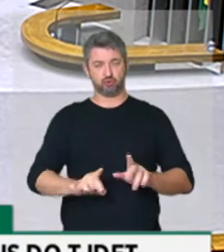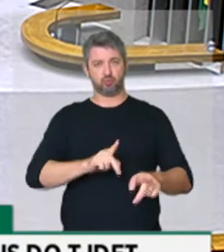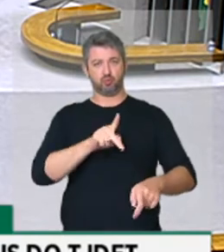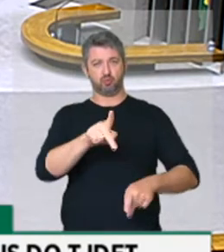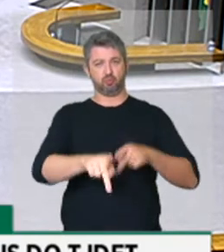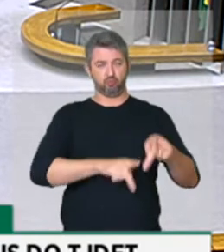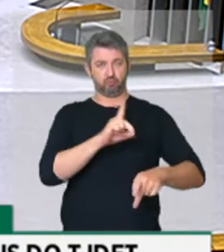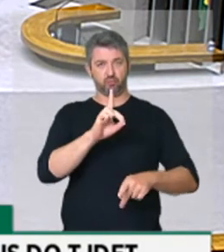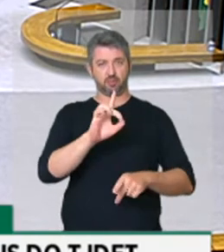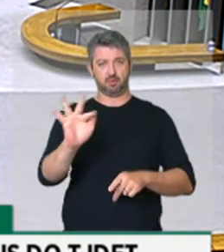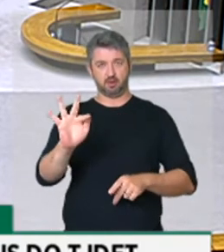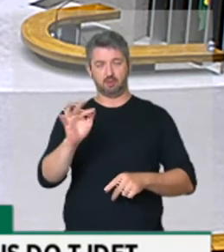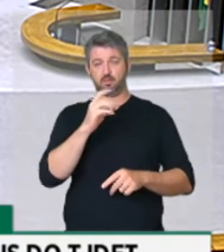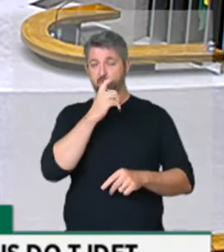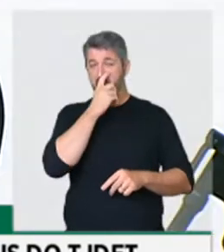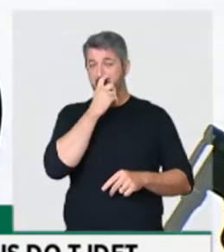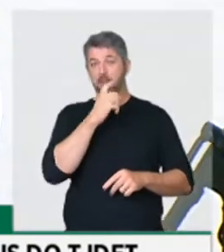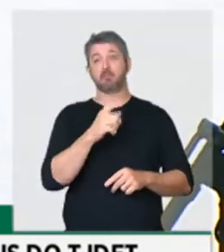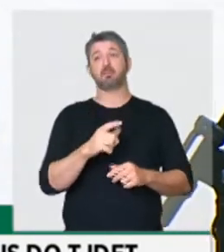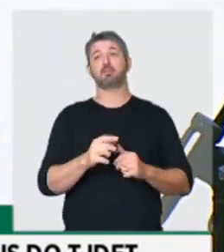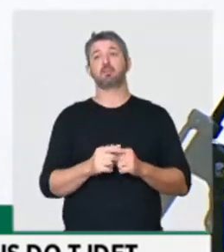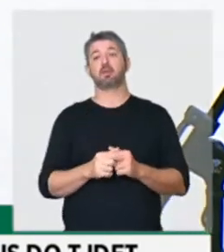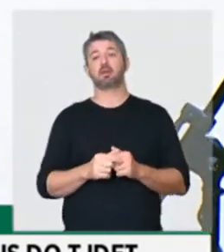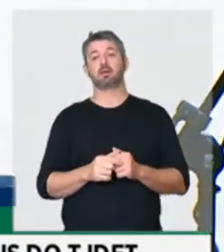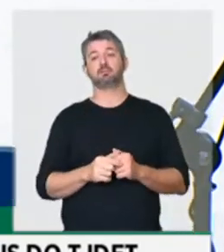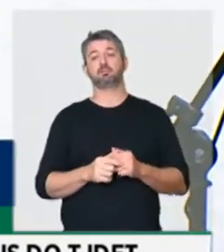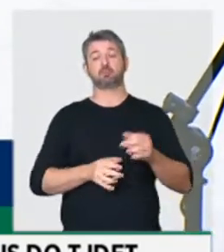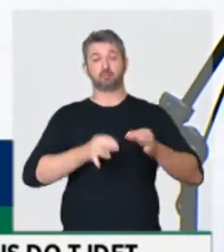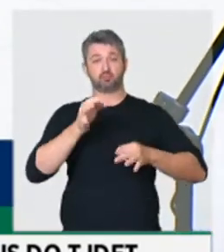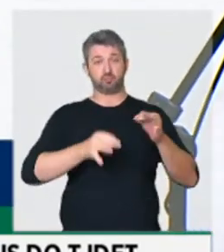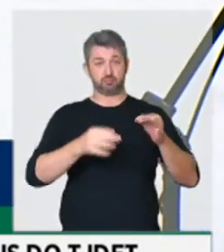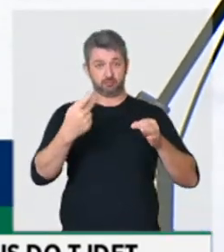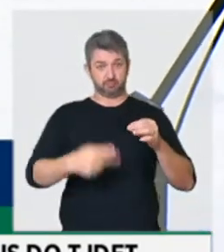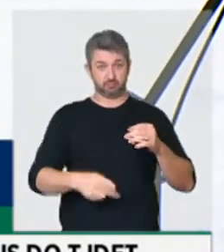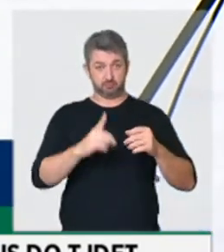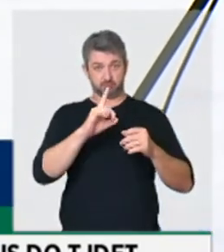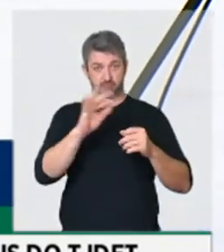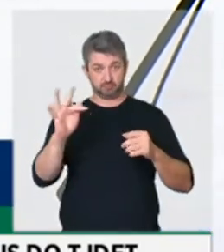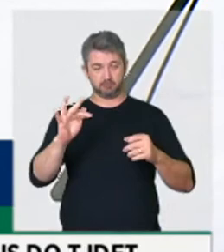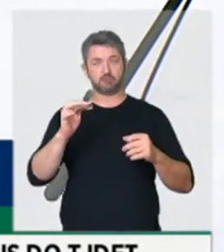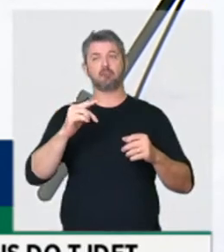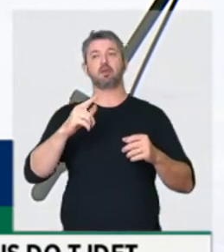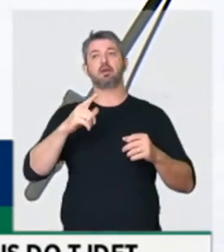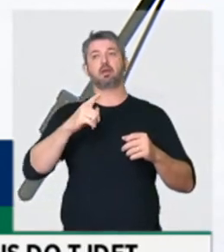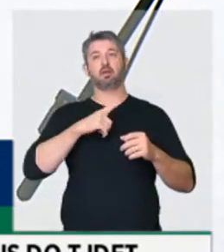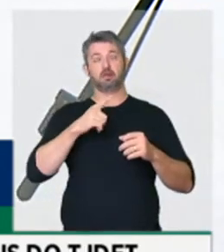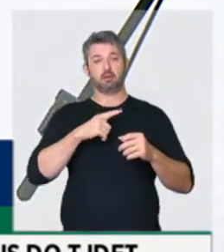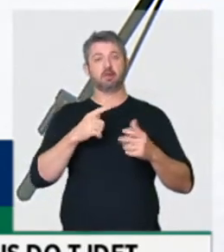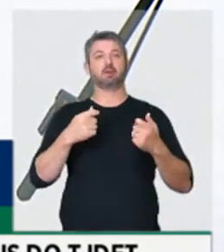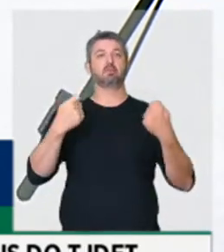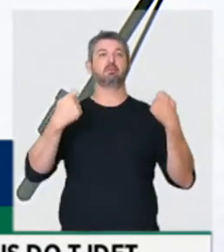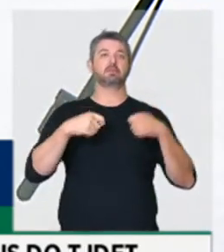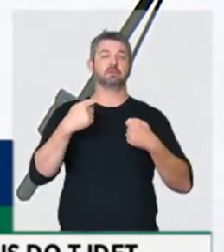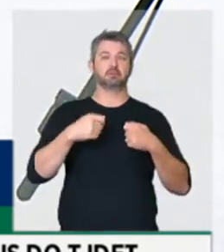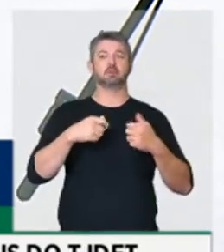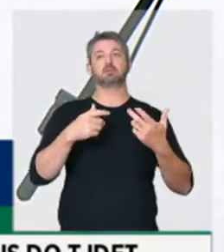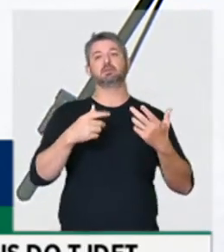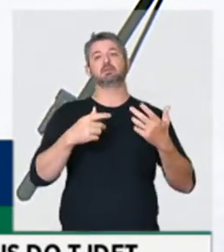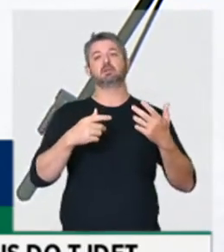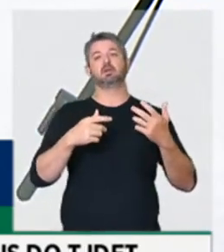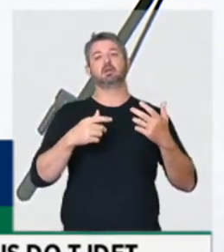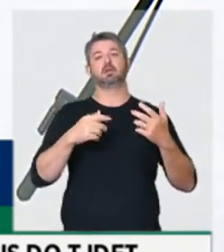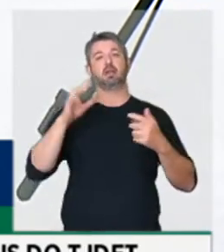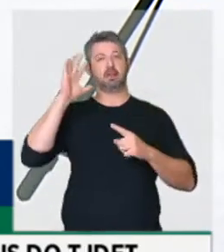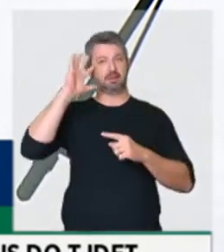do Distrito Federal. Nós temos a justiça no Distrito Federal submetida à apreciação